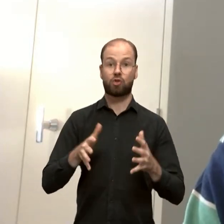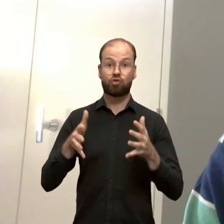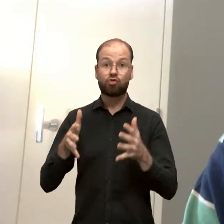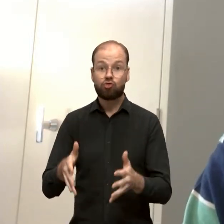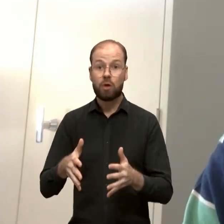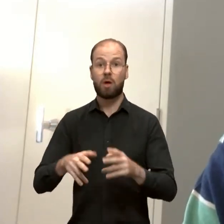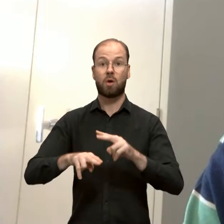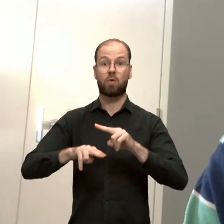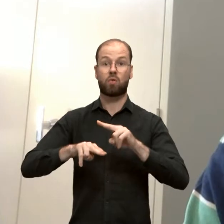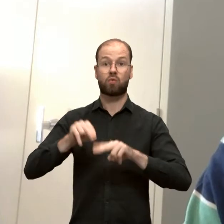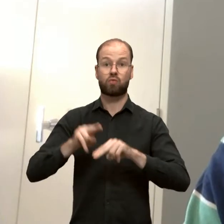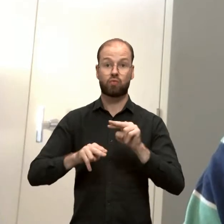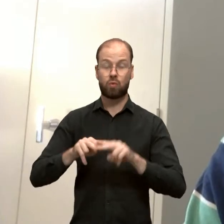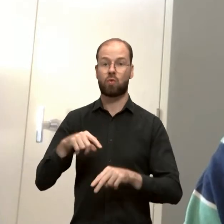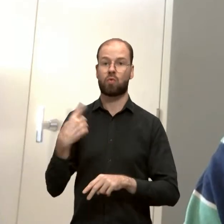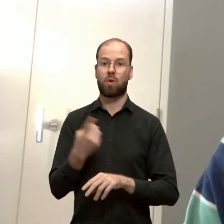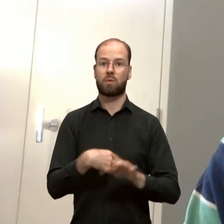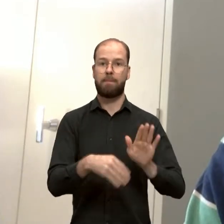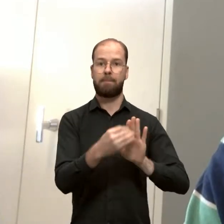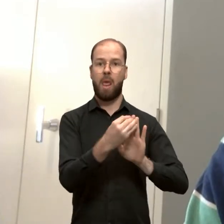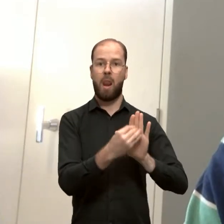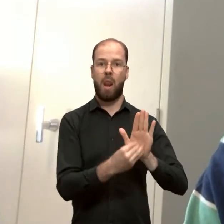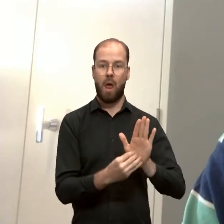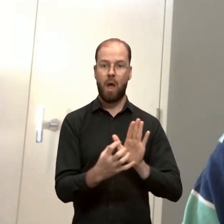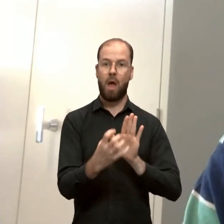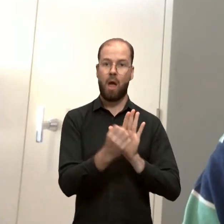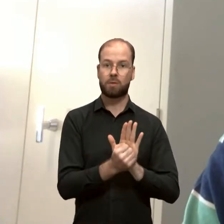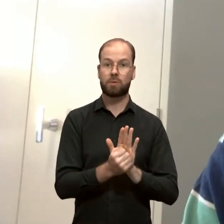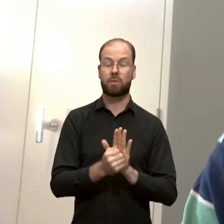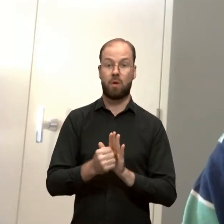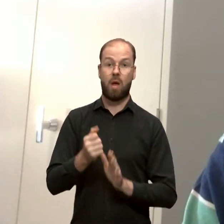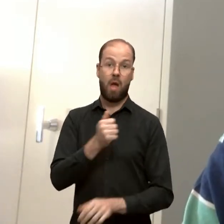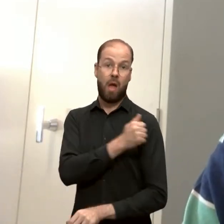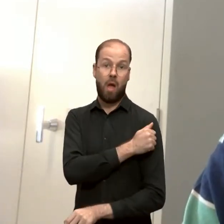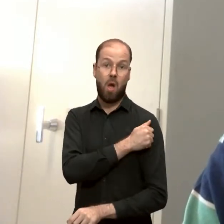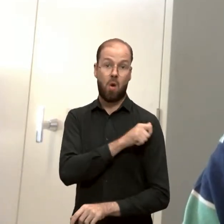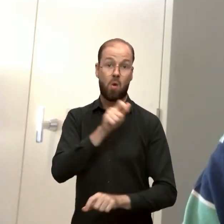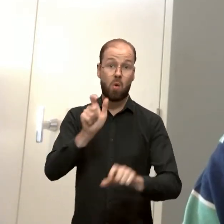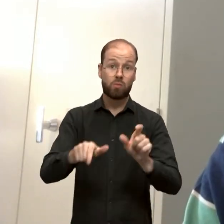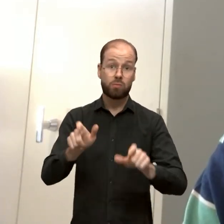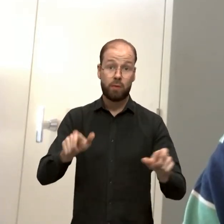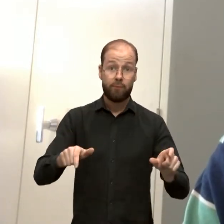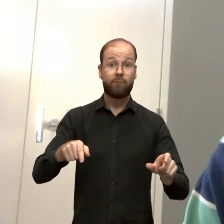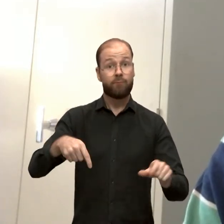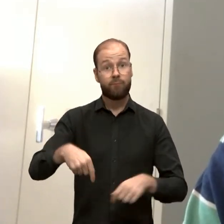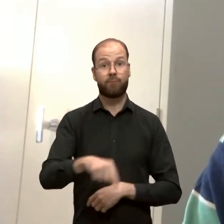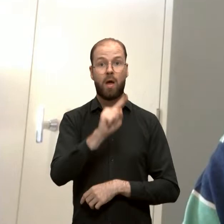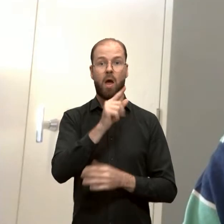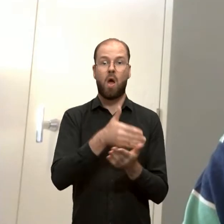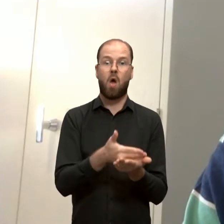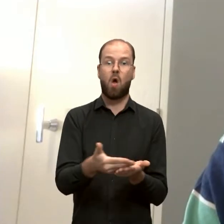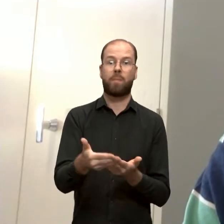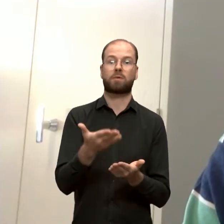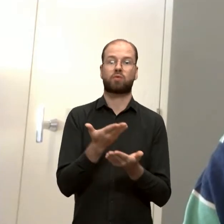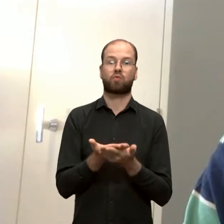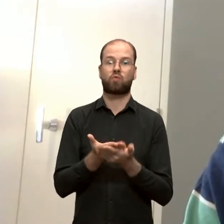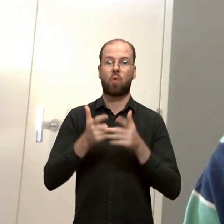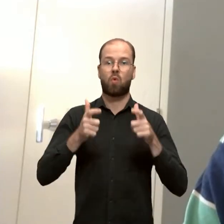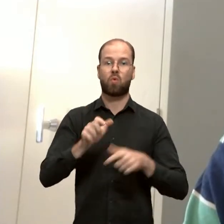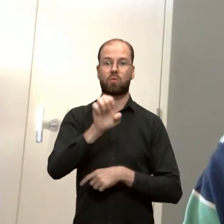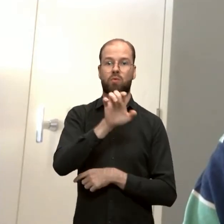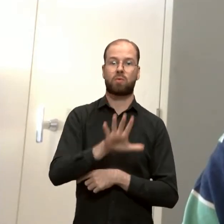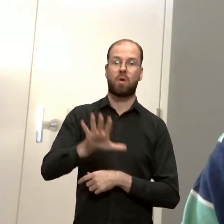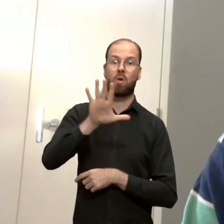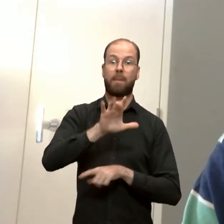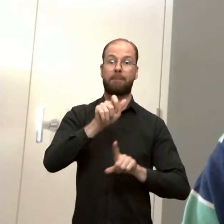junho, a gente faz o cadastramento final dos estudantes que vão começar os seus estudos na Europa em